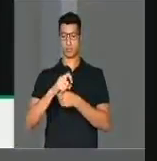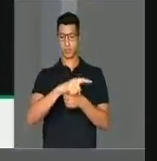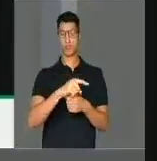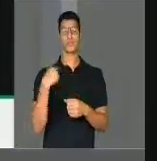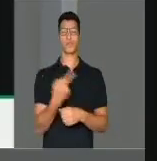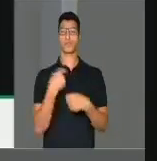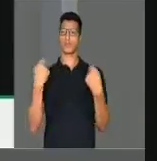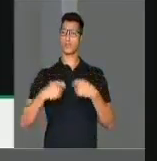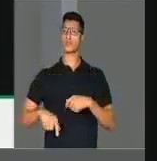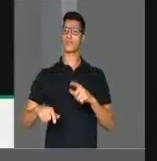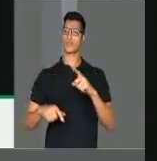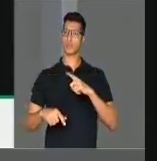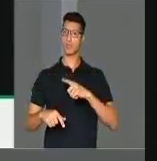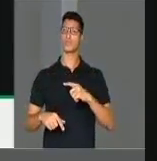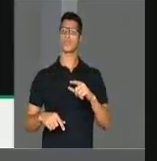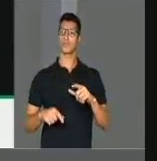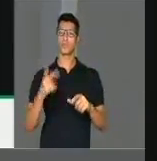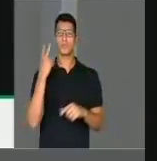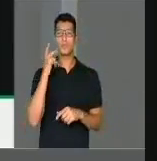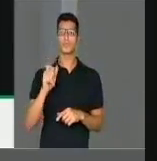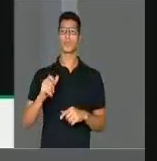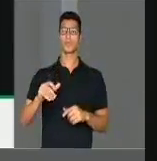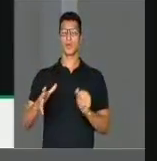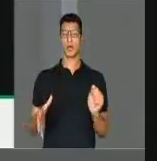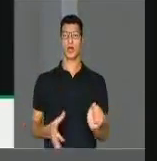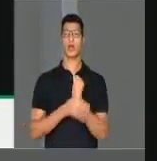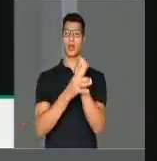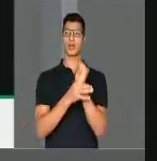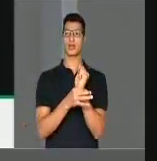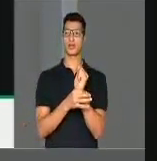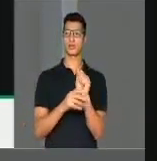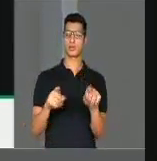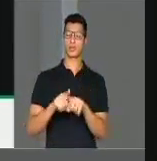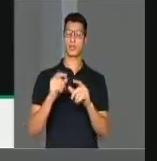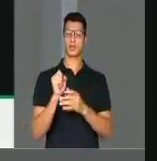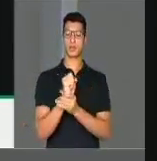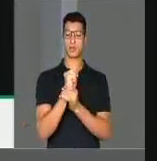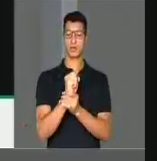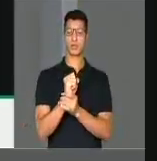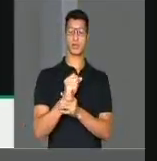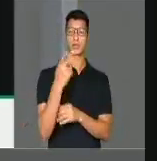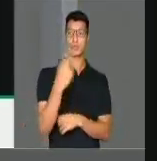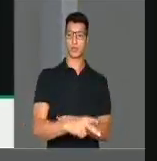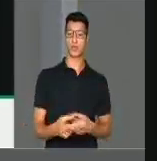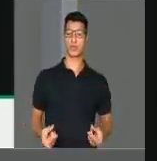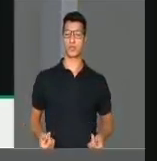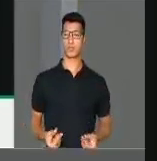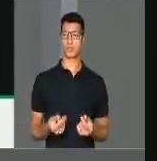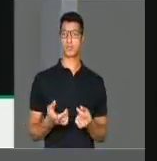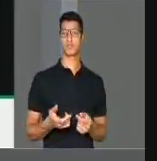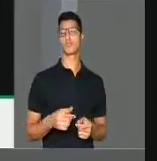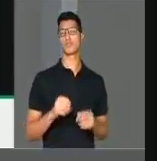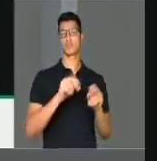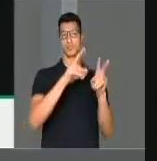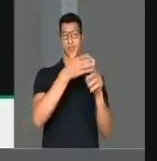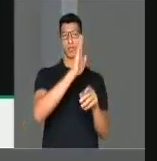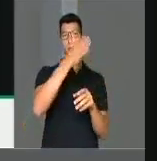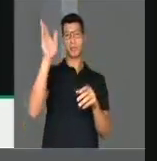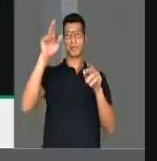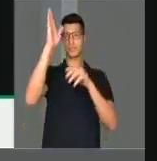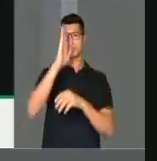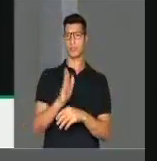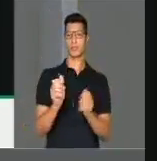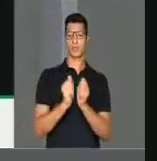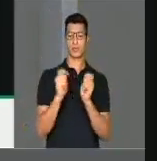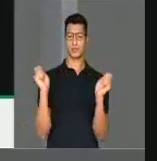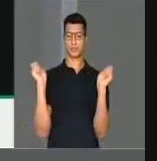que o Nordeste precisa ter a garantia, né, e a segurança dos seus investimentos. São áreas do